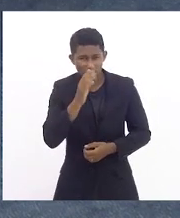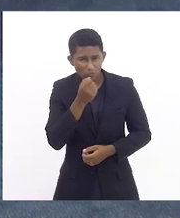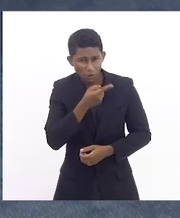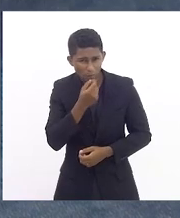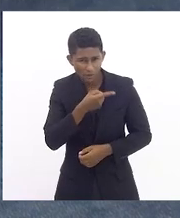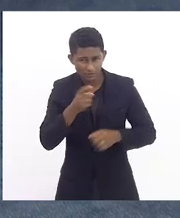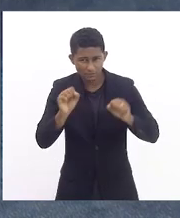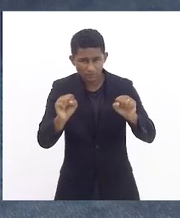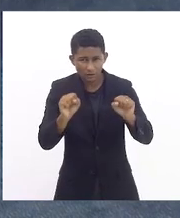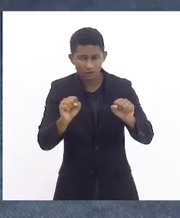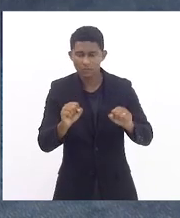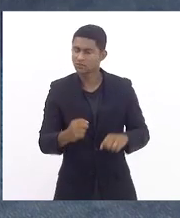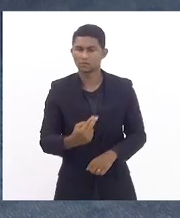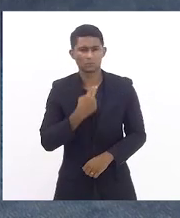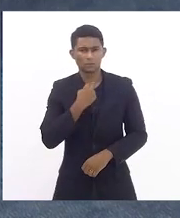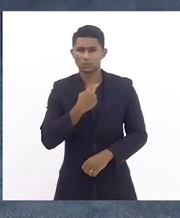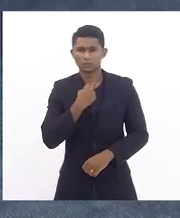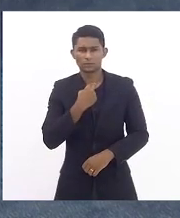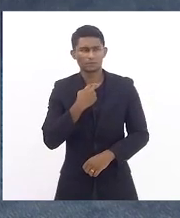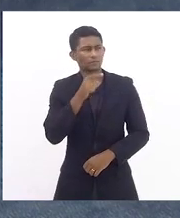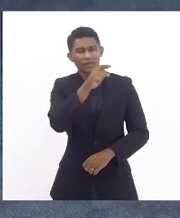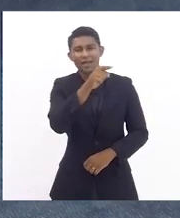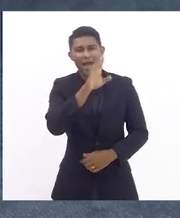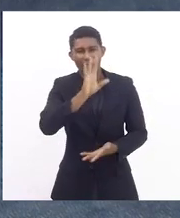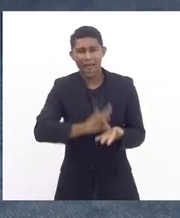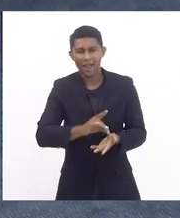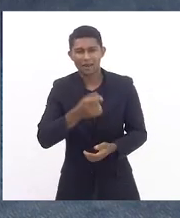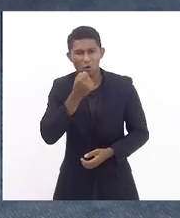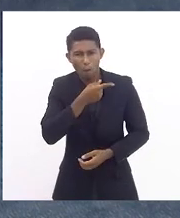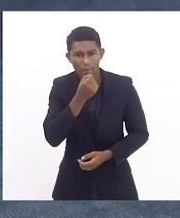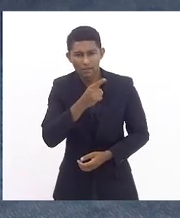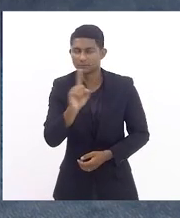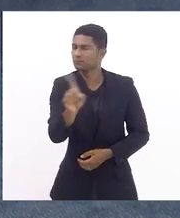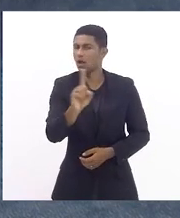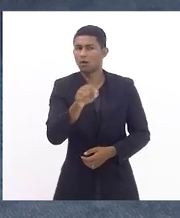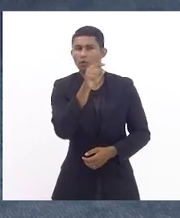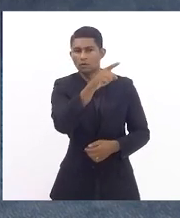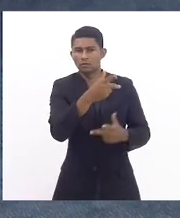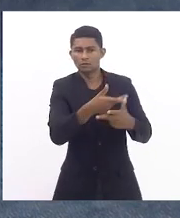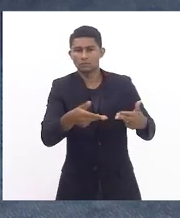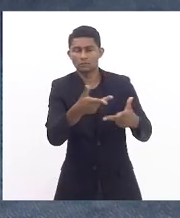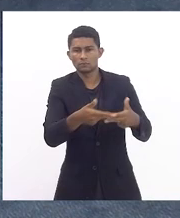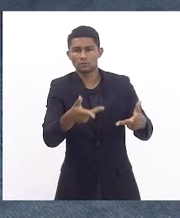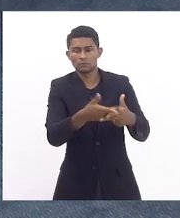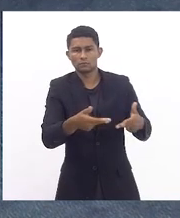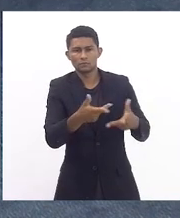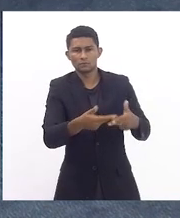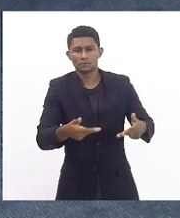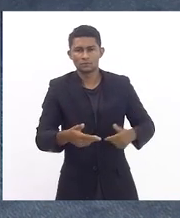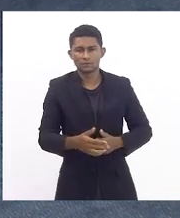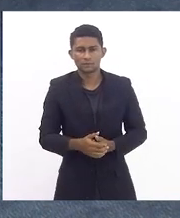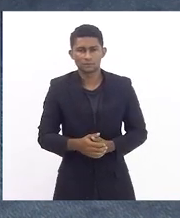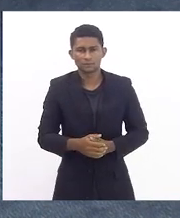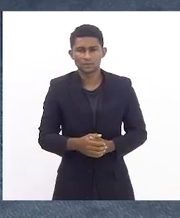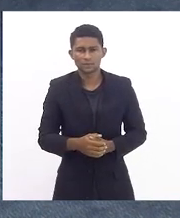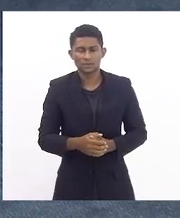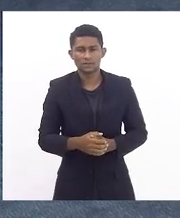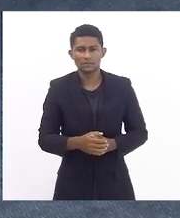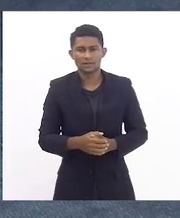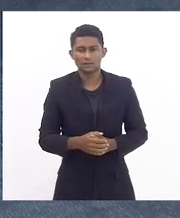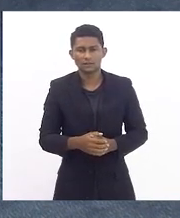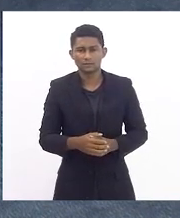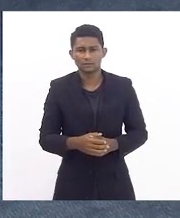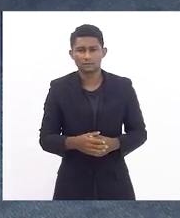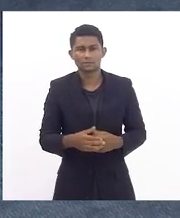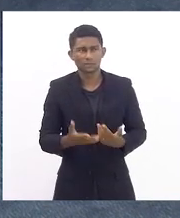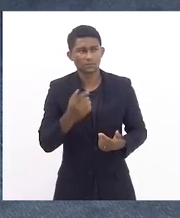comédia nacional. Isso é uma disfarçatez, isso é uma camuflagem de má intenção. Então, eu só estou já